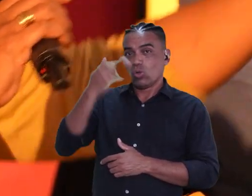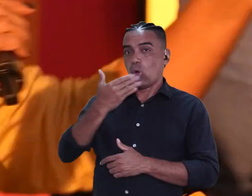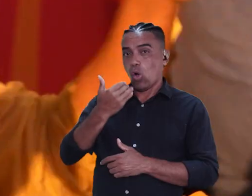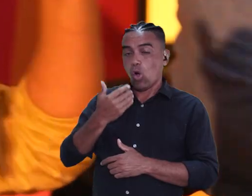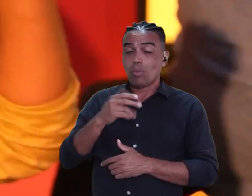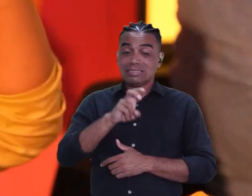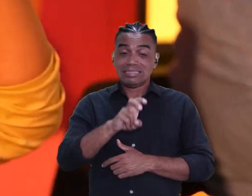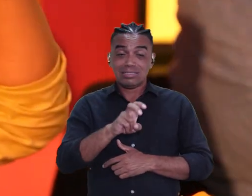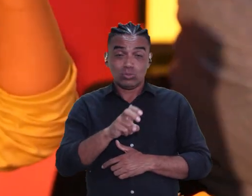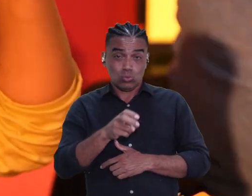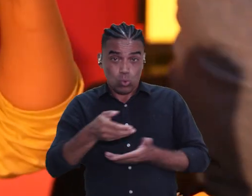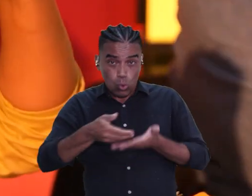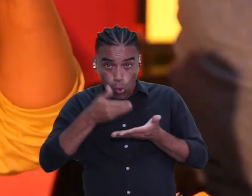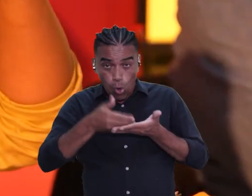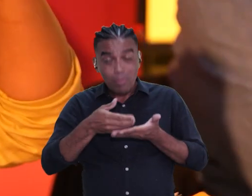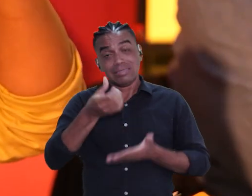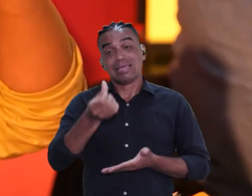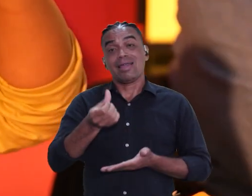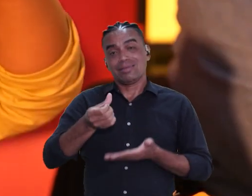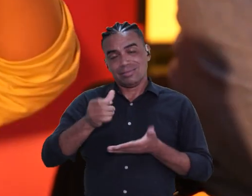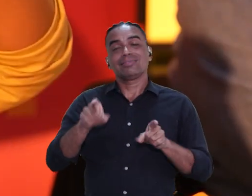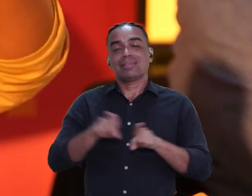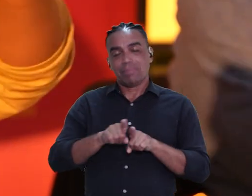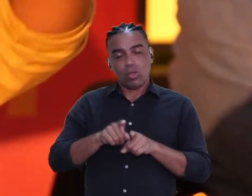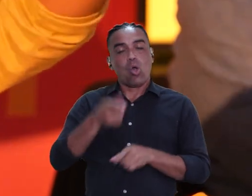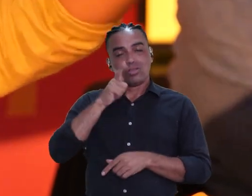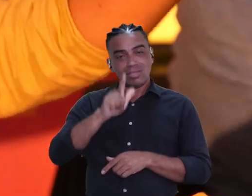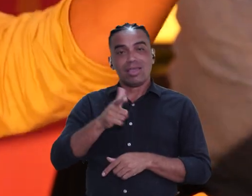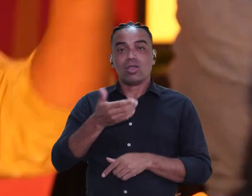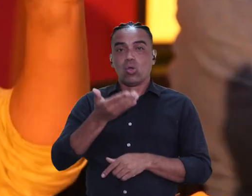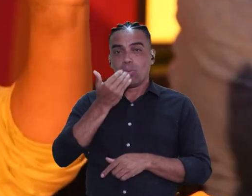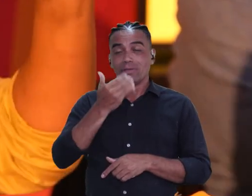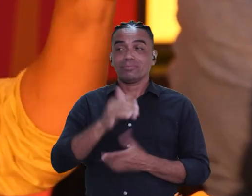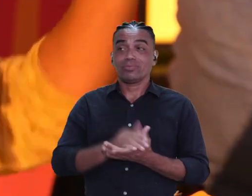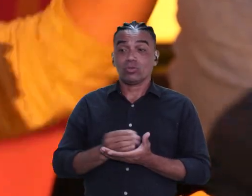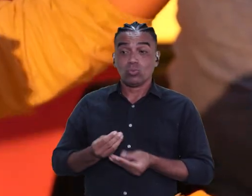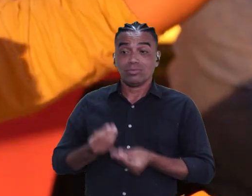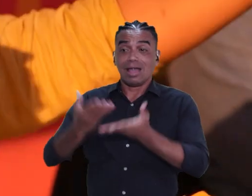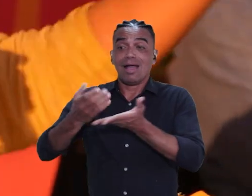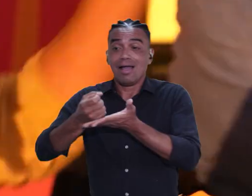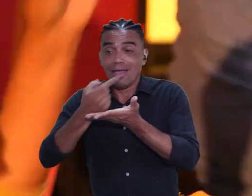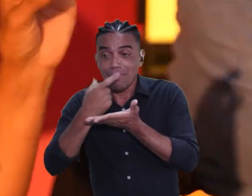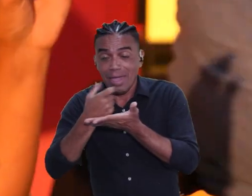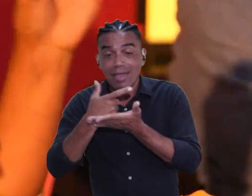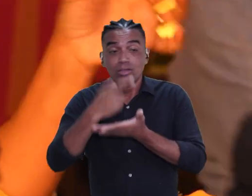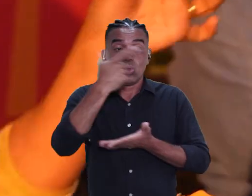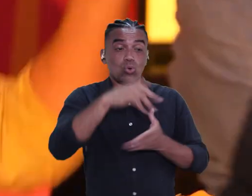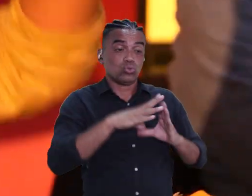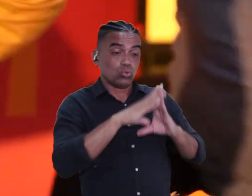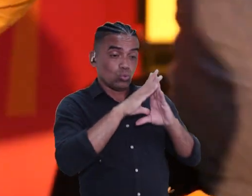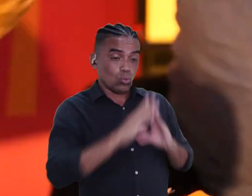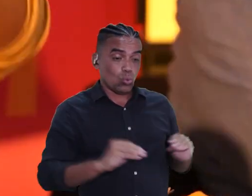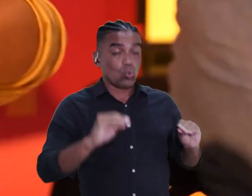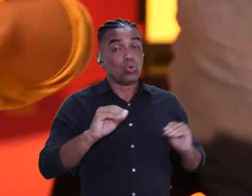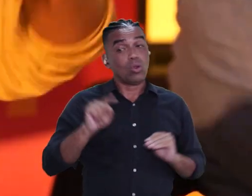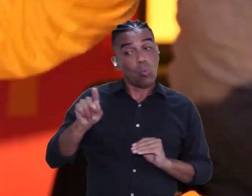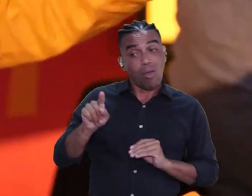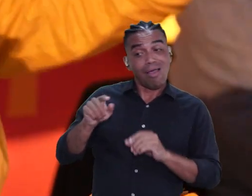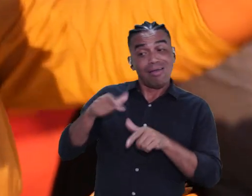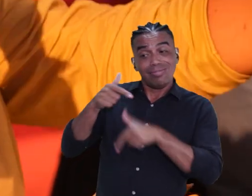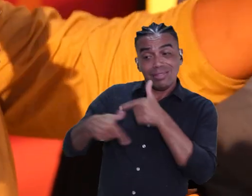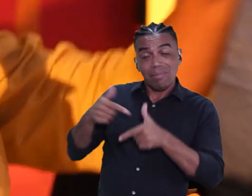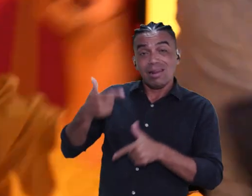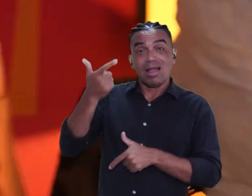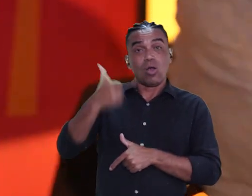comem 6, de um que dá o remédio, de um que dá a cura, de uma que trabalha